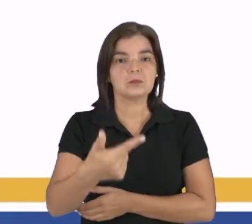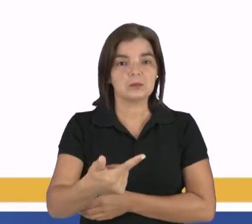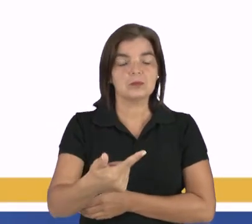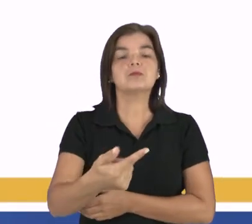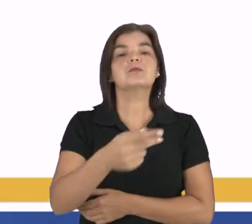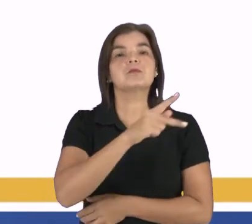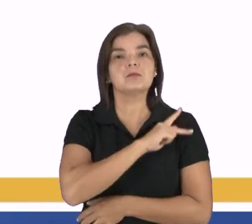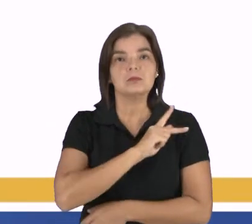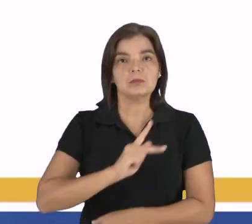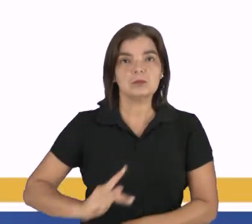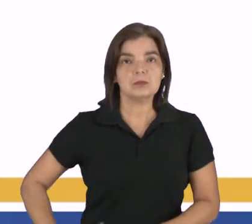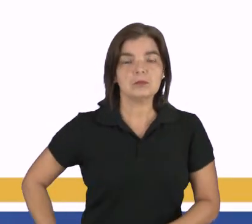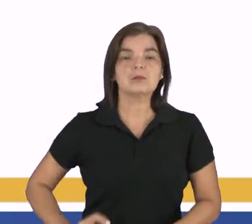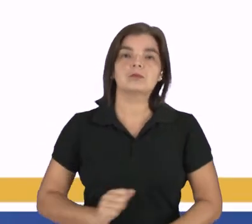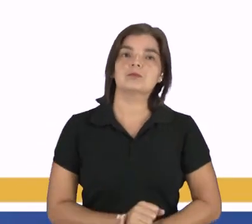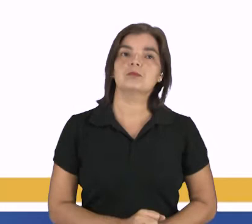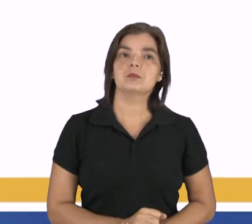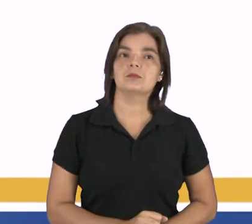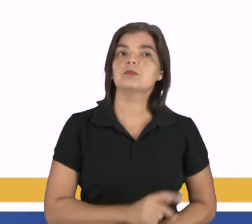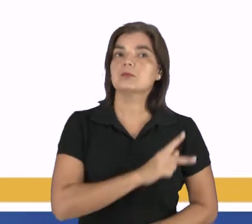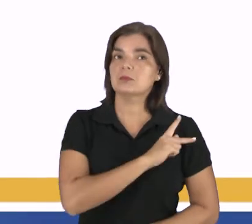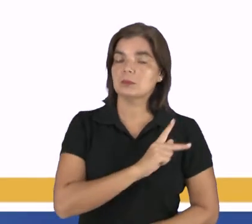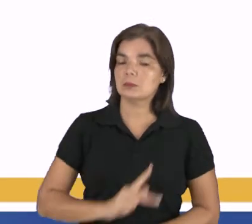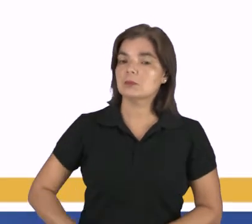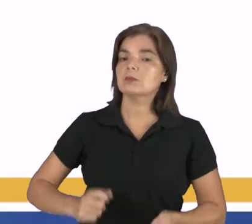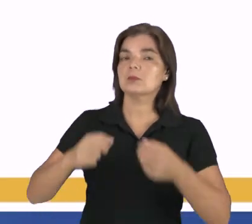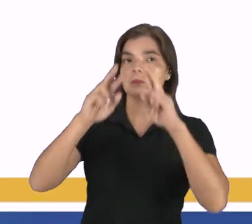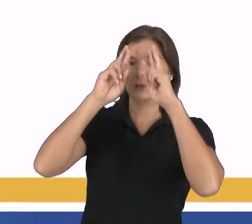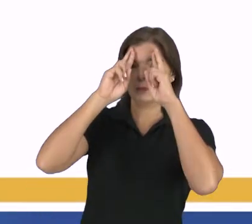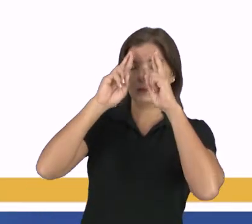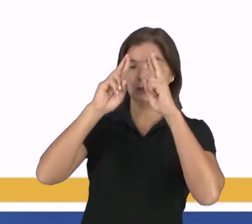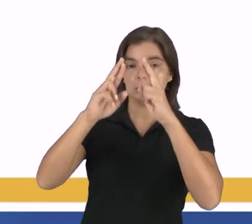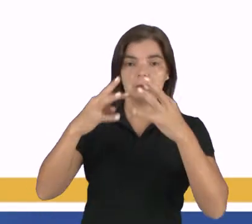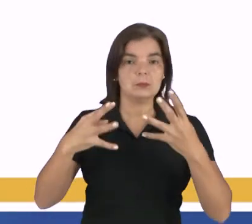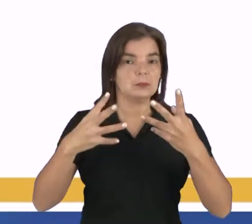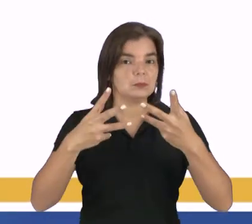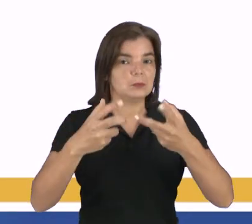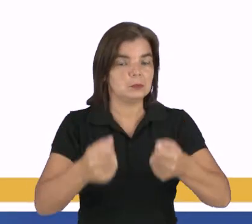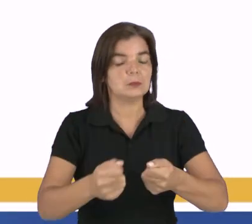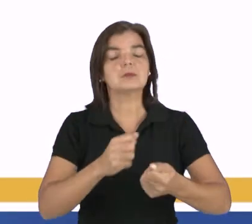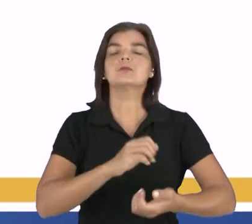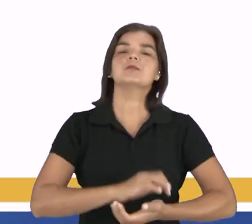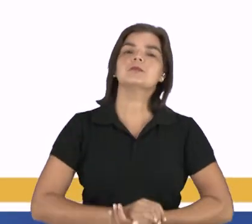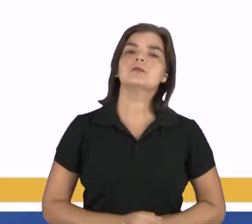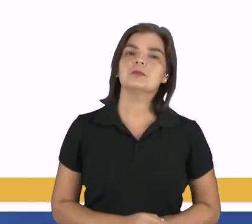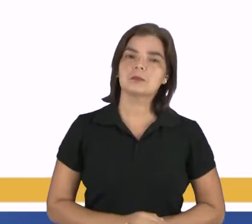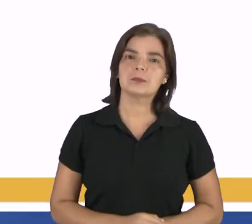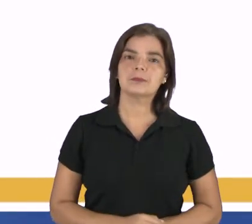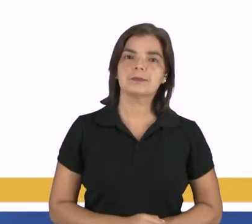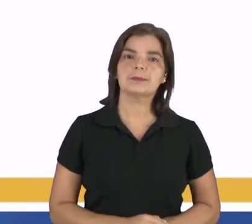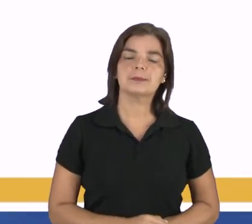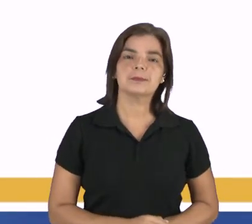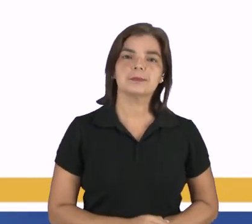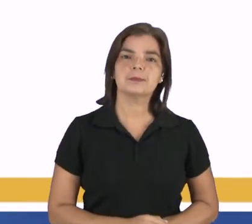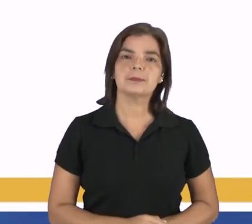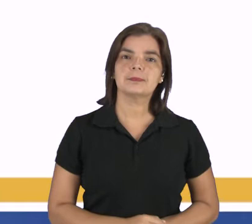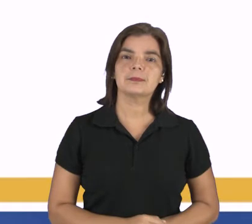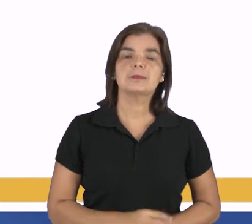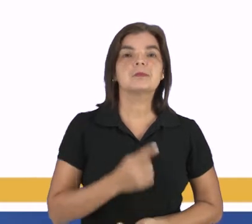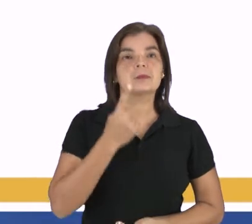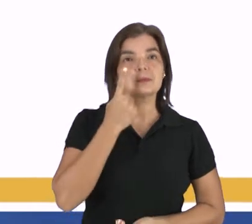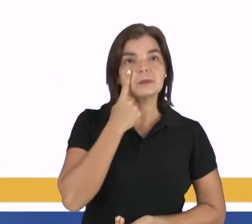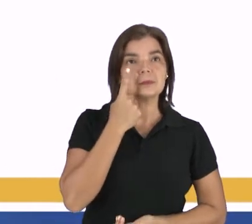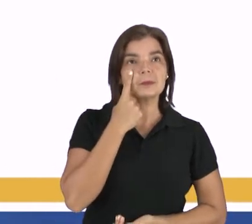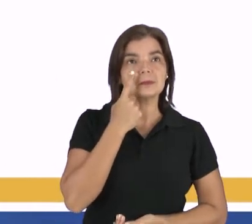a vigência do seu mandato. O seu mandato deve ser respeitado por todos.